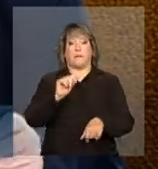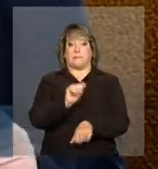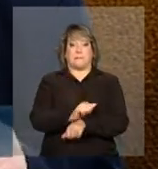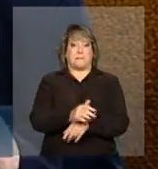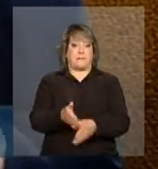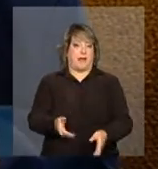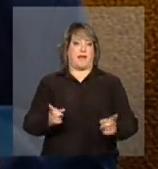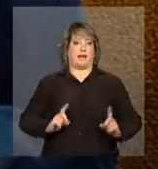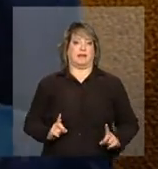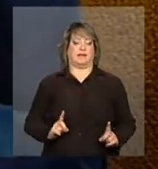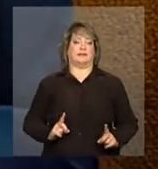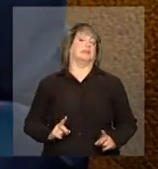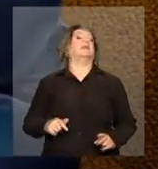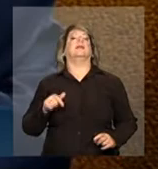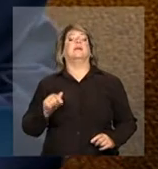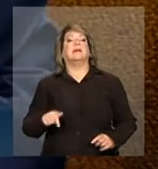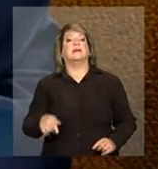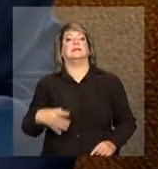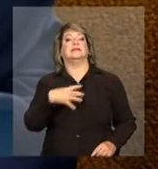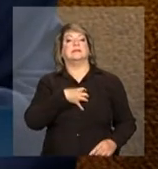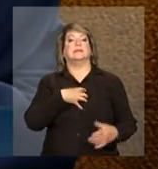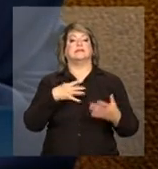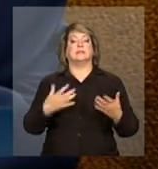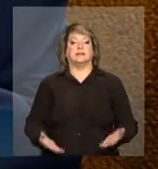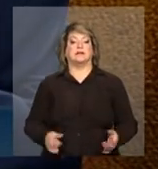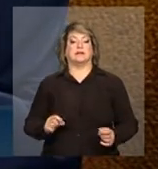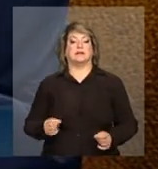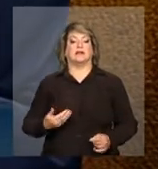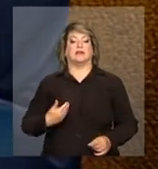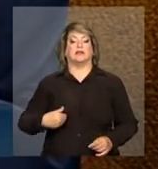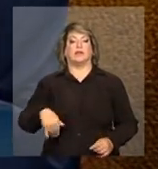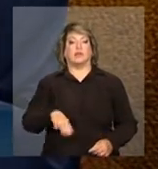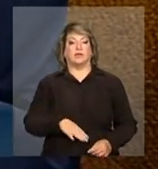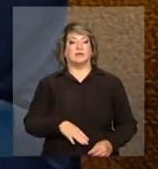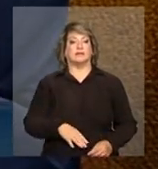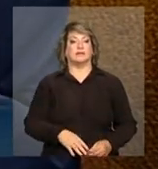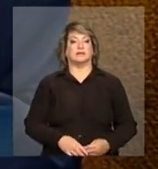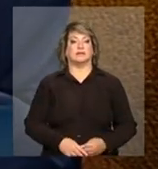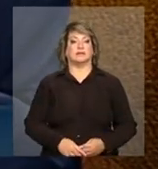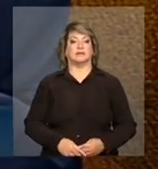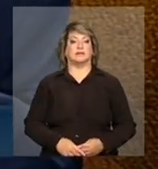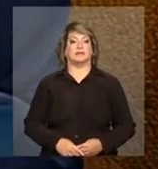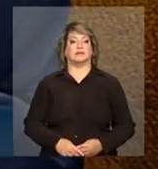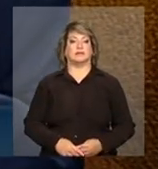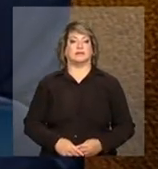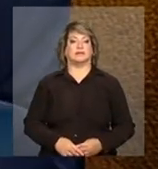aí. E é nesse sentido que a gente